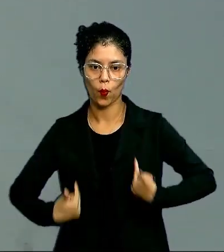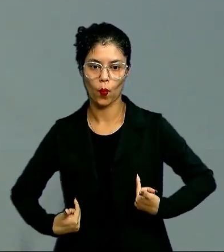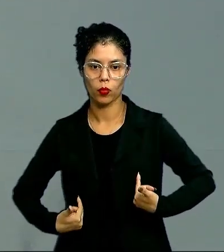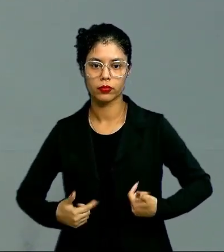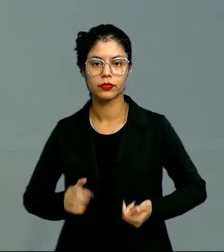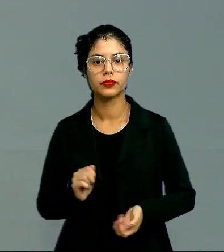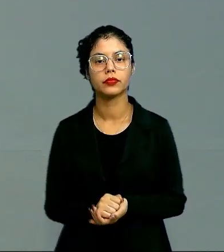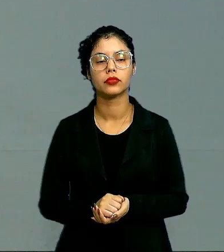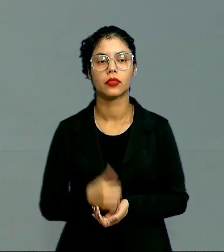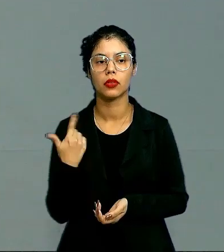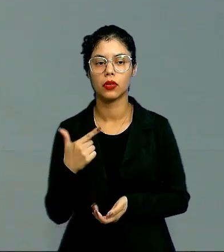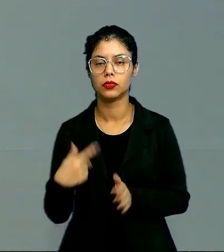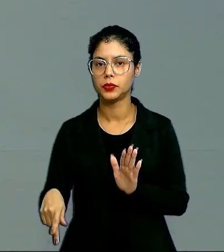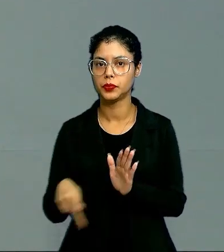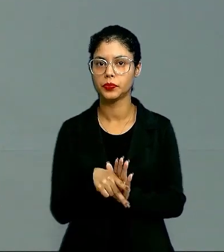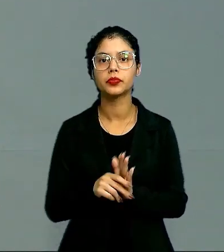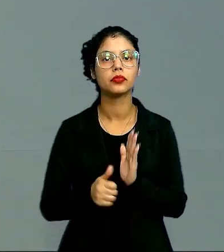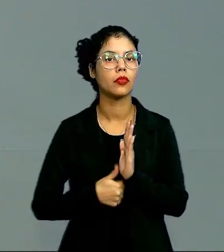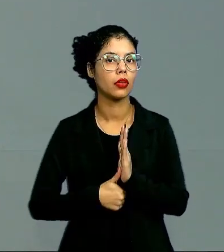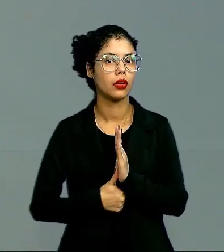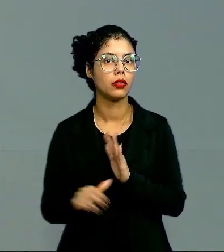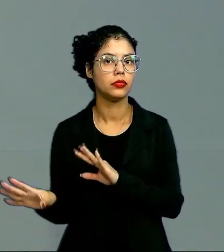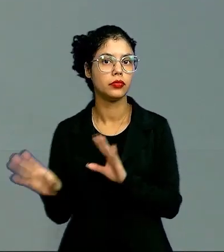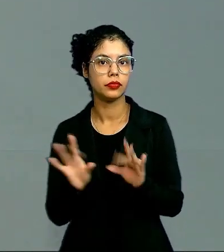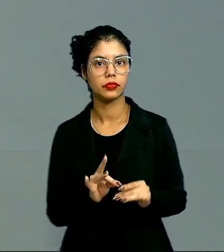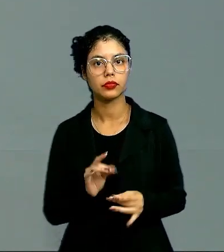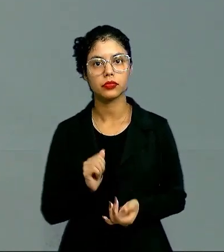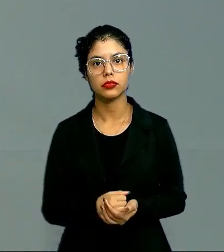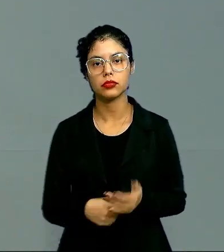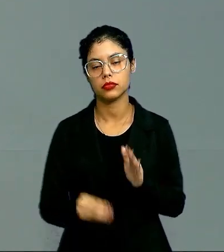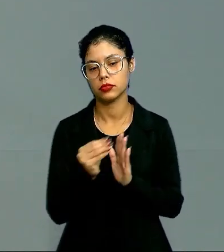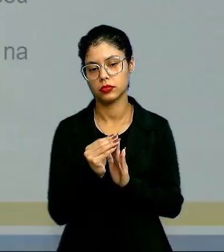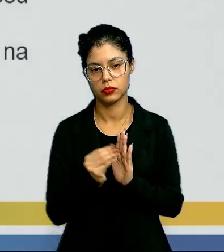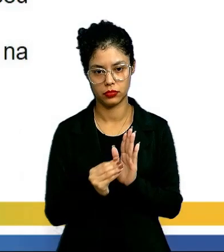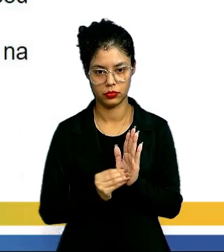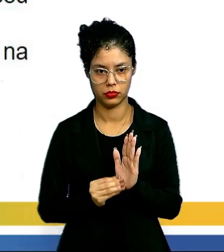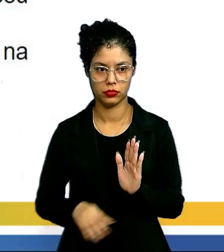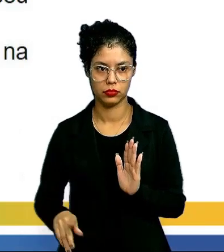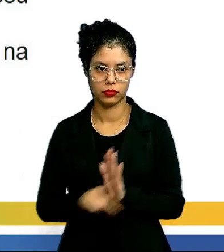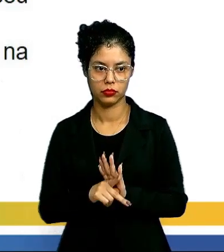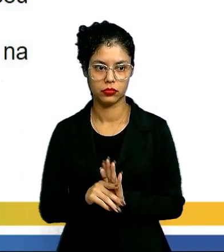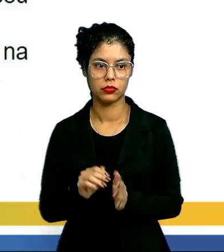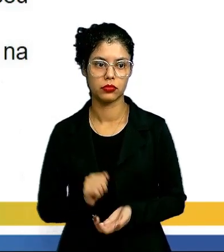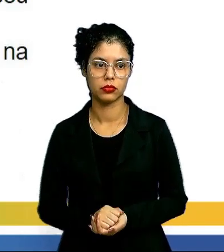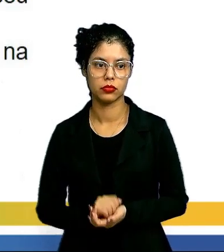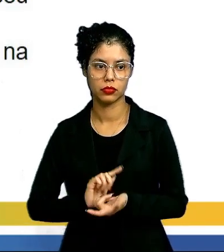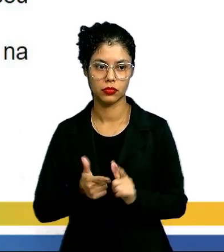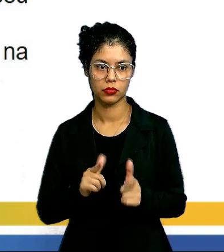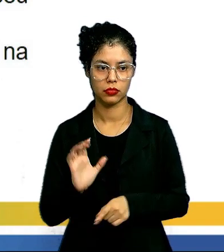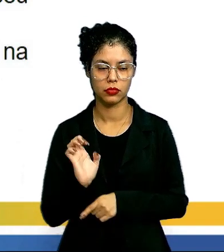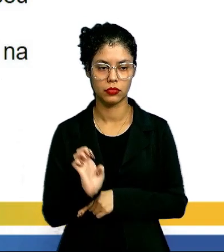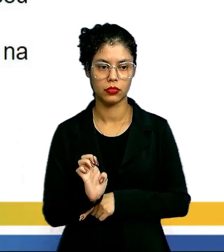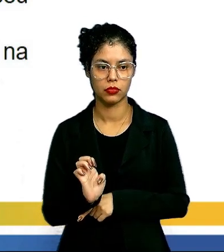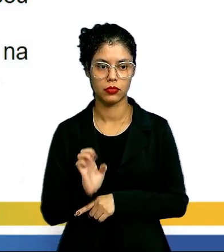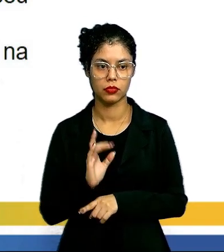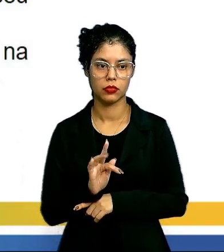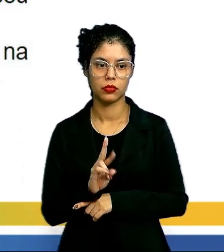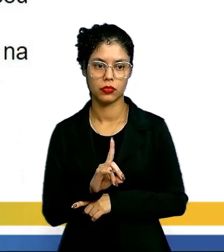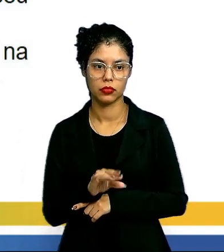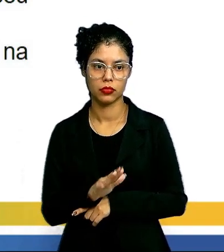deixa você ter a sua própria identidade. Ela traz um padrão específico. E na letra E,